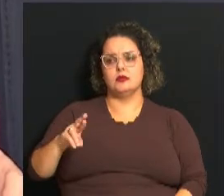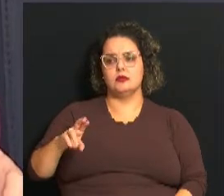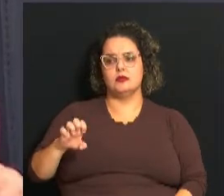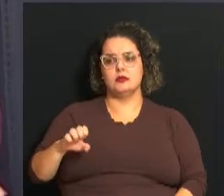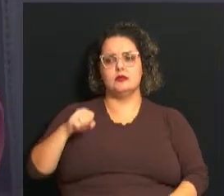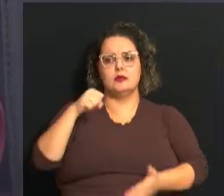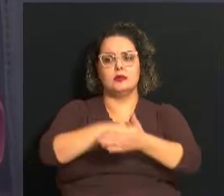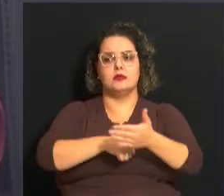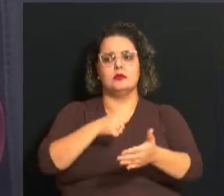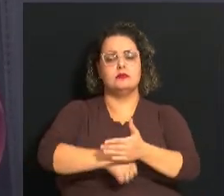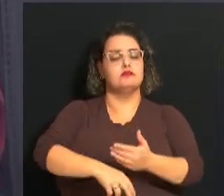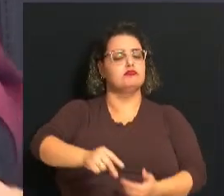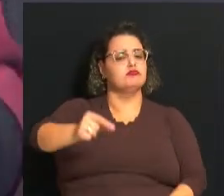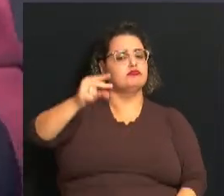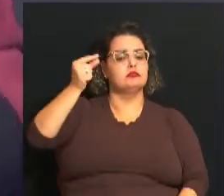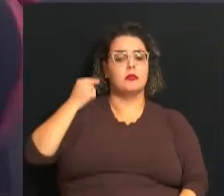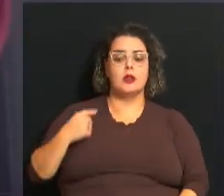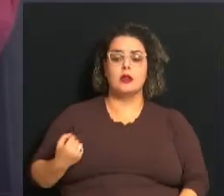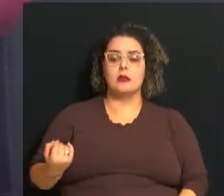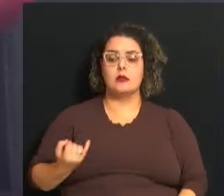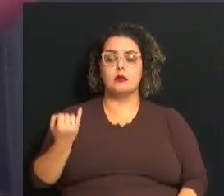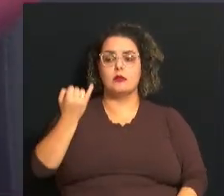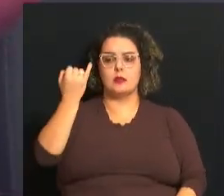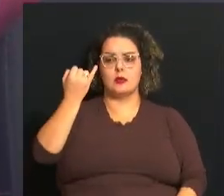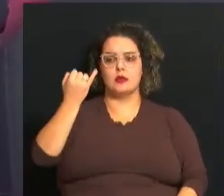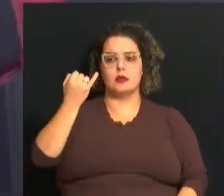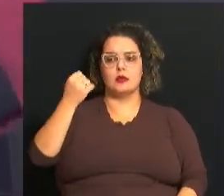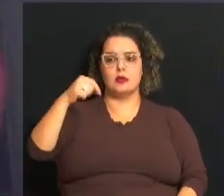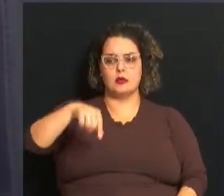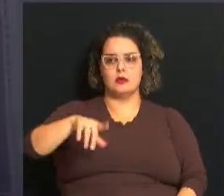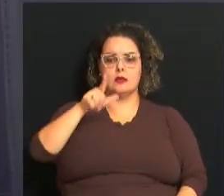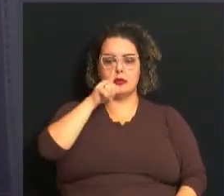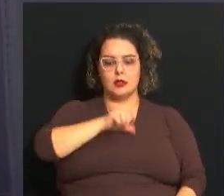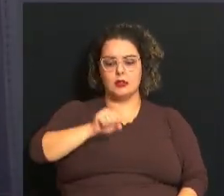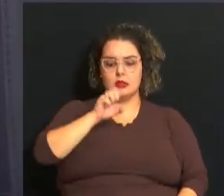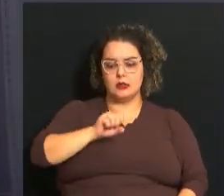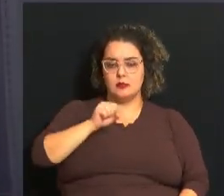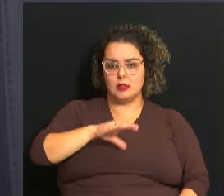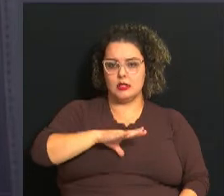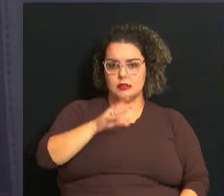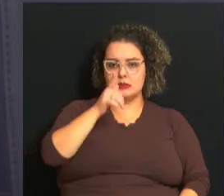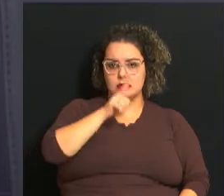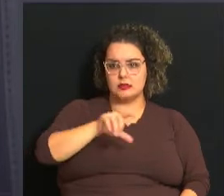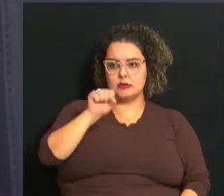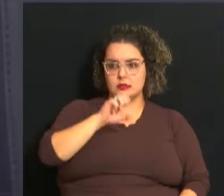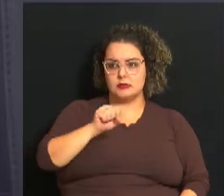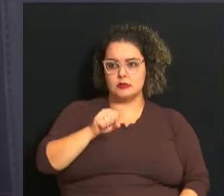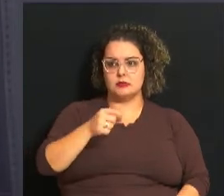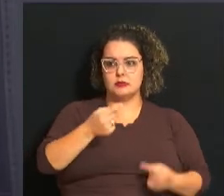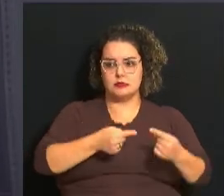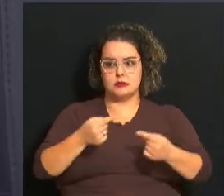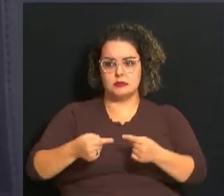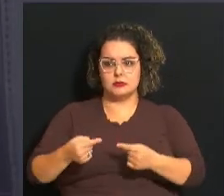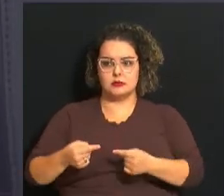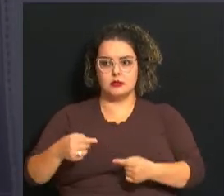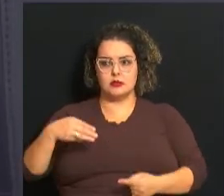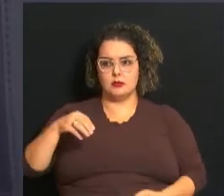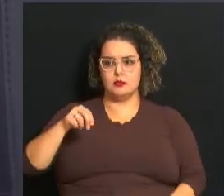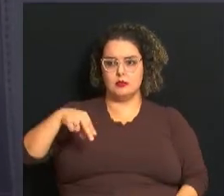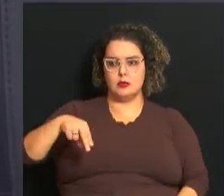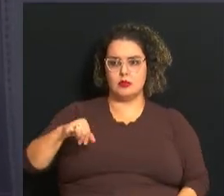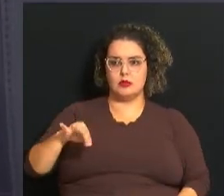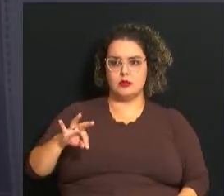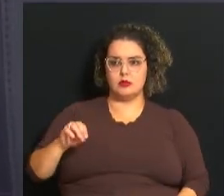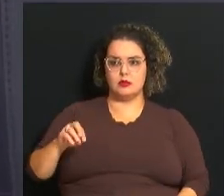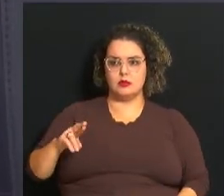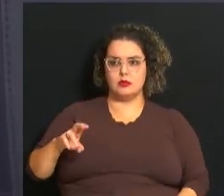importante eu tive essa semana anteontem eu tive aqui Li Mei é no debate com os musculação monitores aqui é o nome que